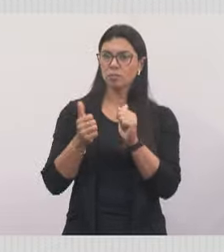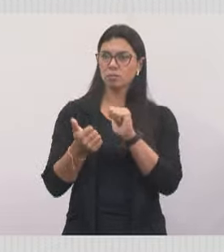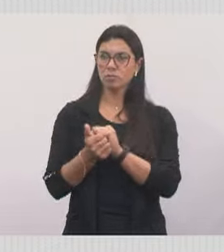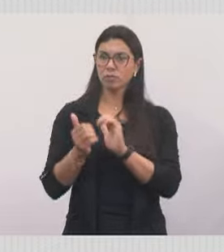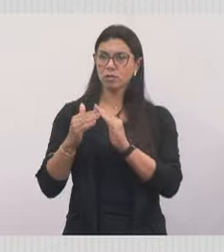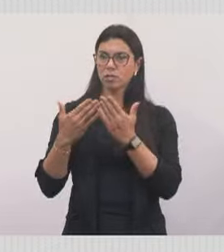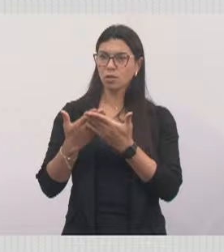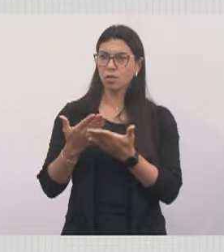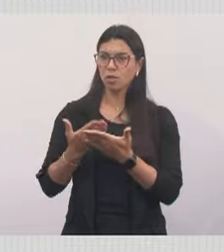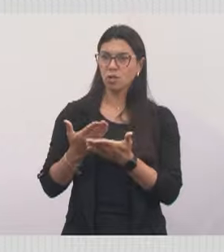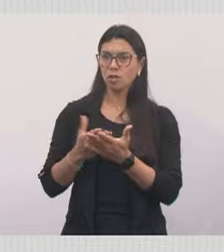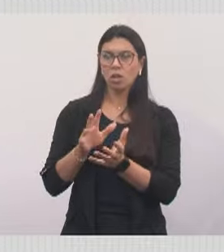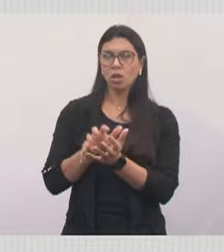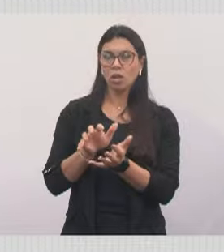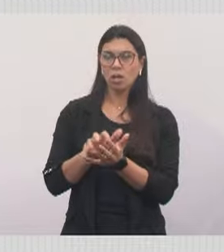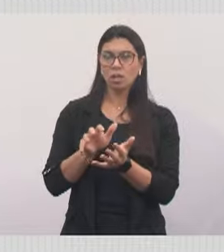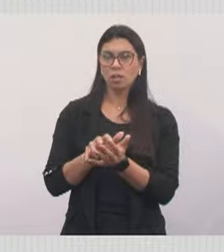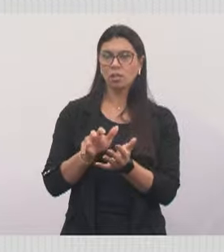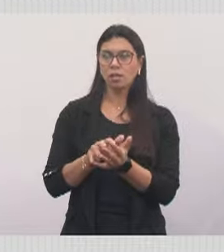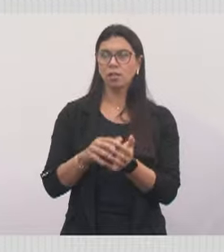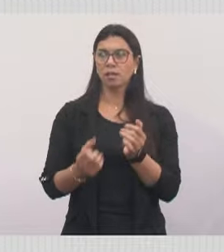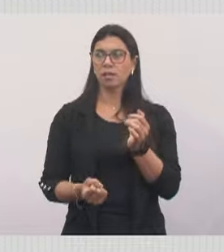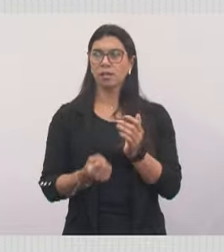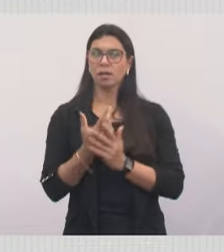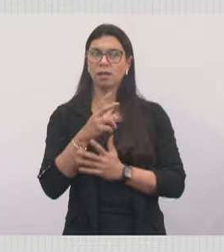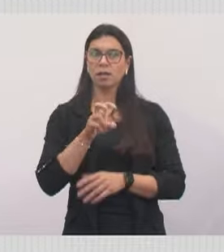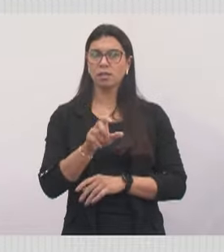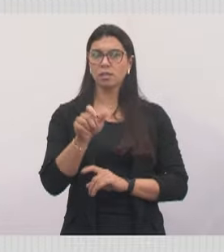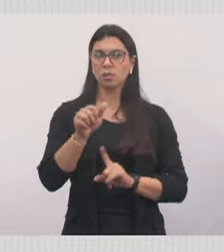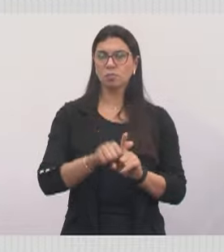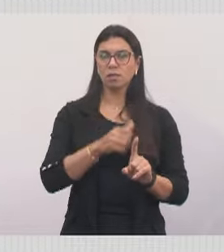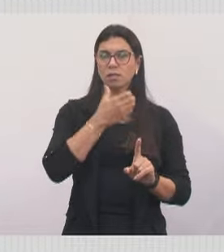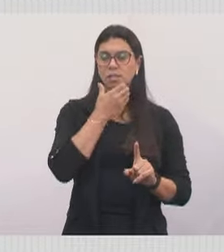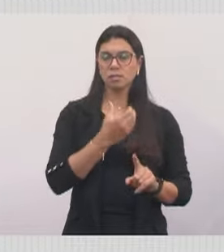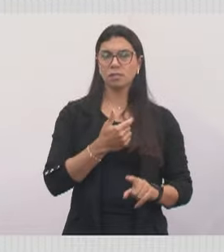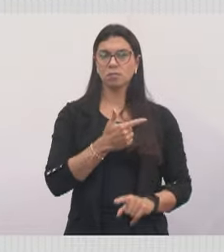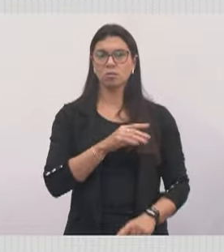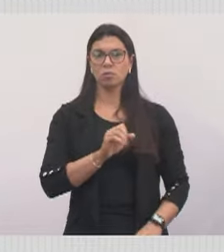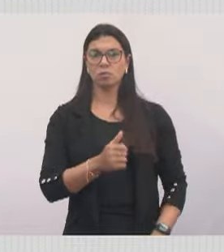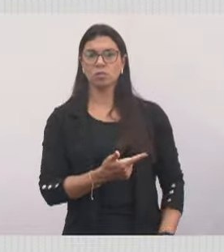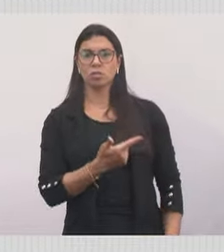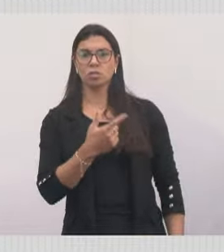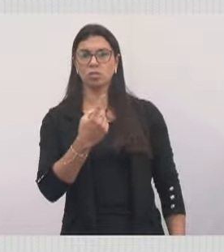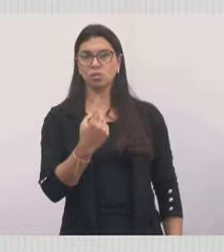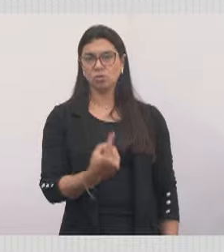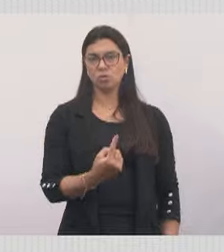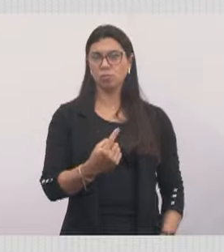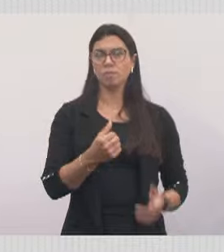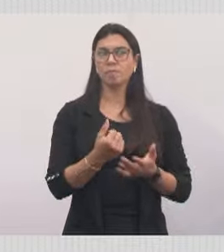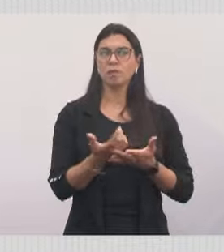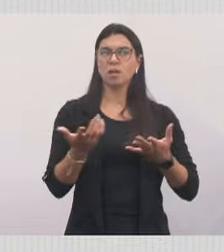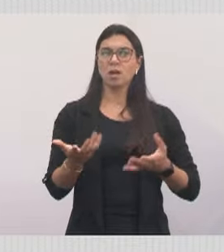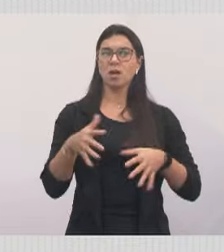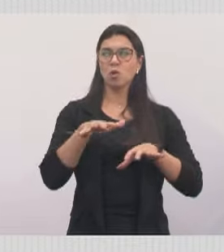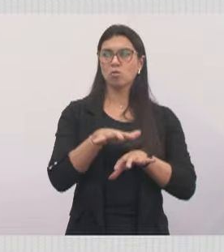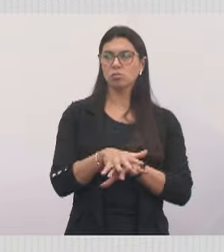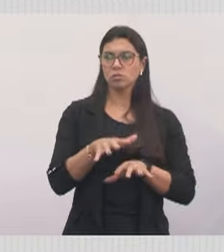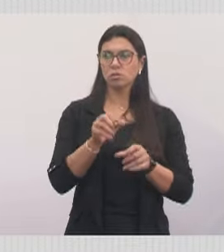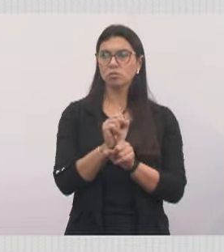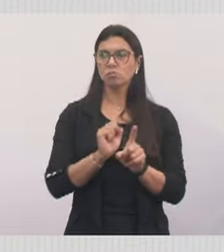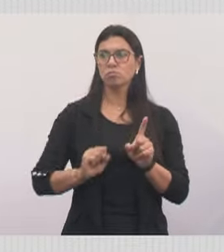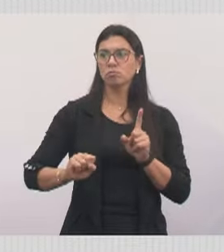Jacarezinho foi fundada em 5 de dezembro de 2021 com o propósito de promover a inclusão social, a